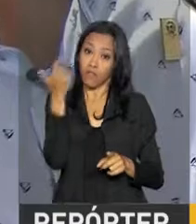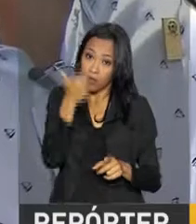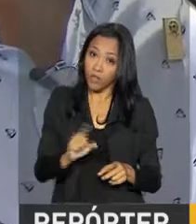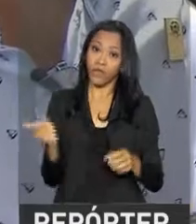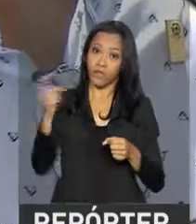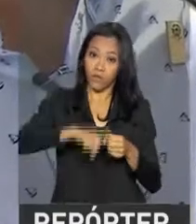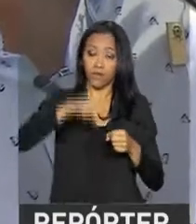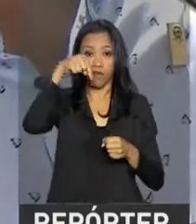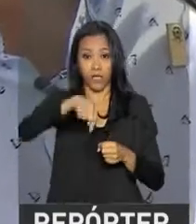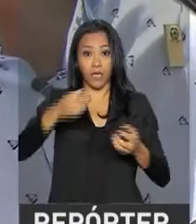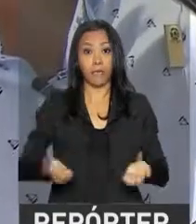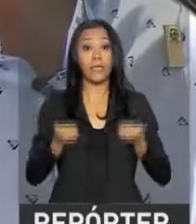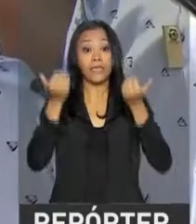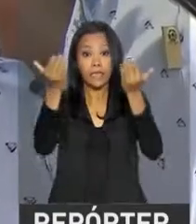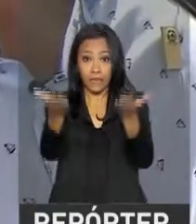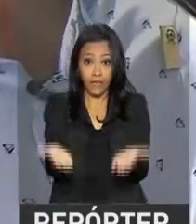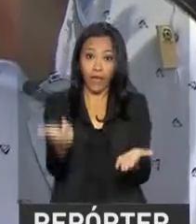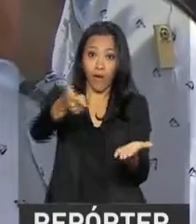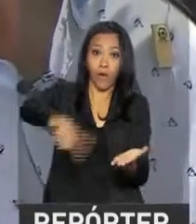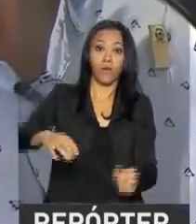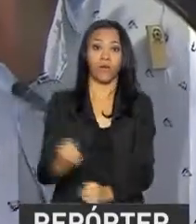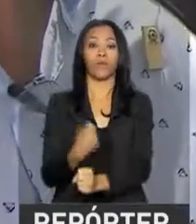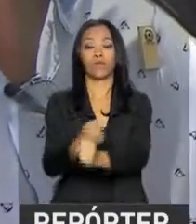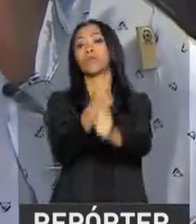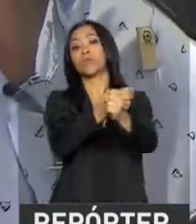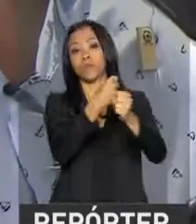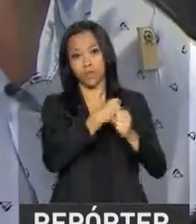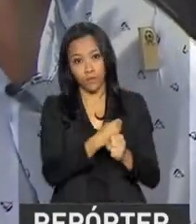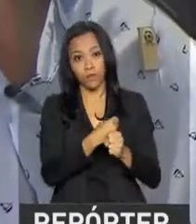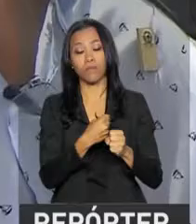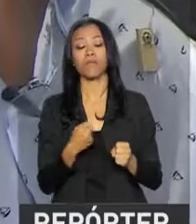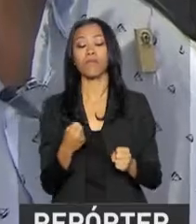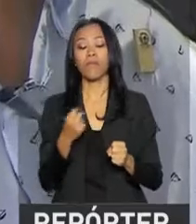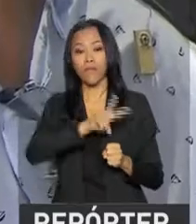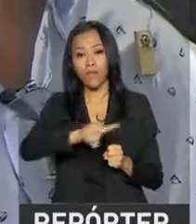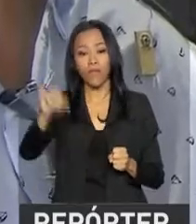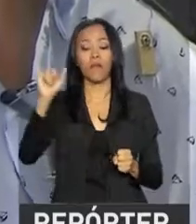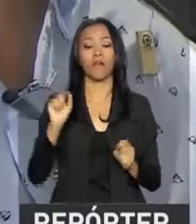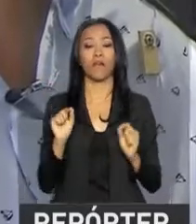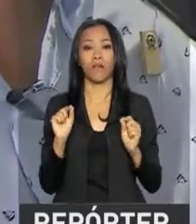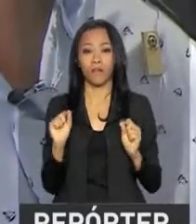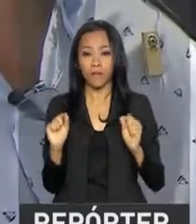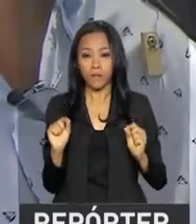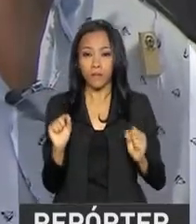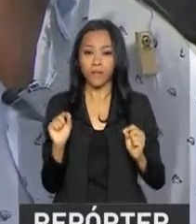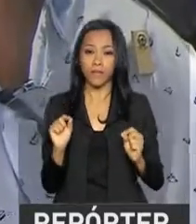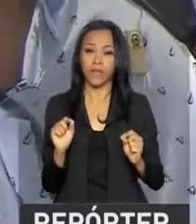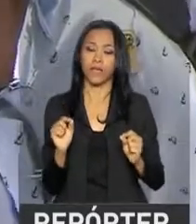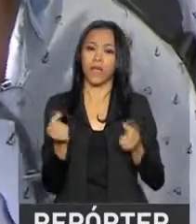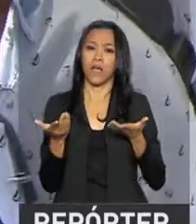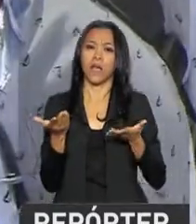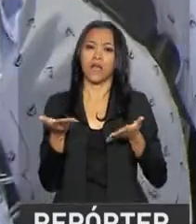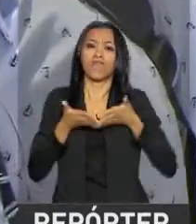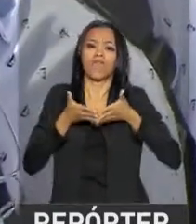que vai aumentar em 40% o volume, a movimentação de carga no porto, o